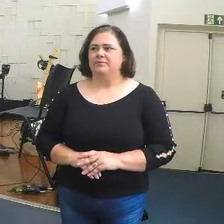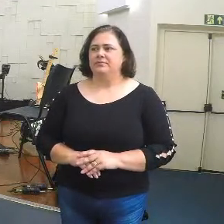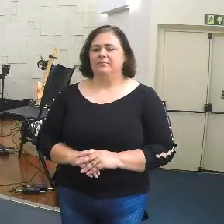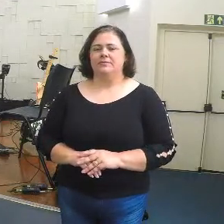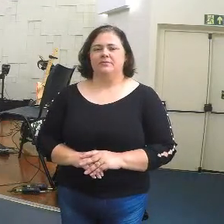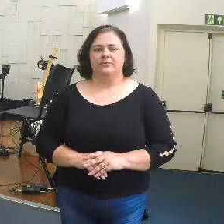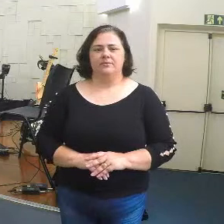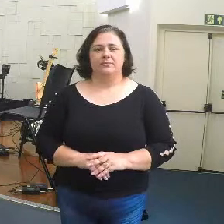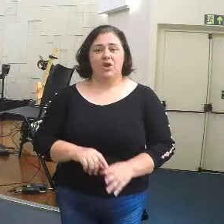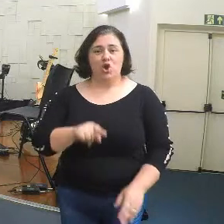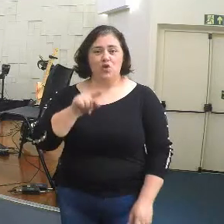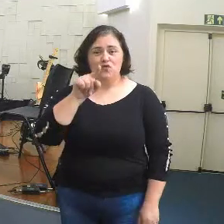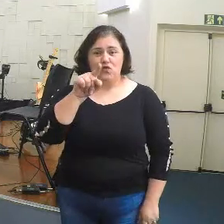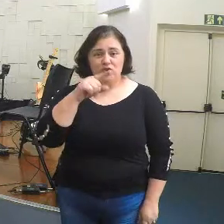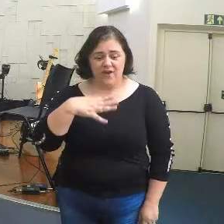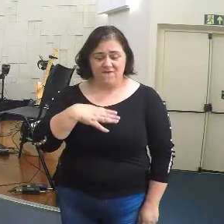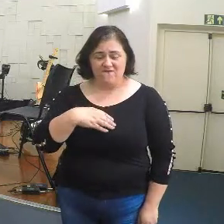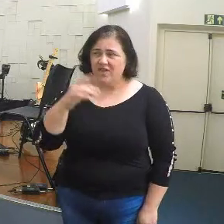Você é filho de Deus.